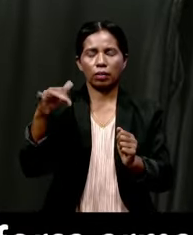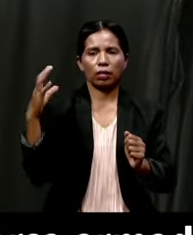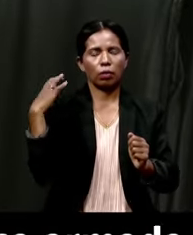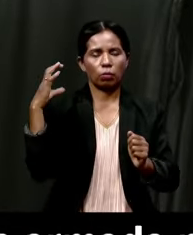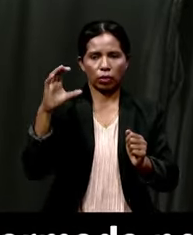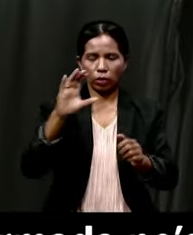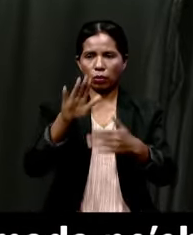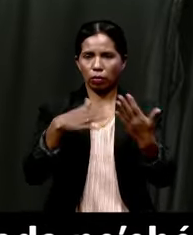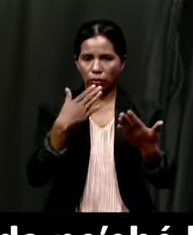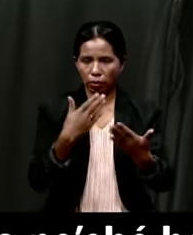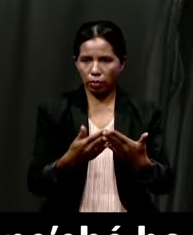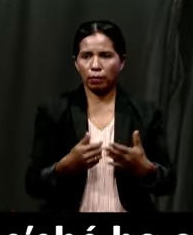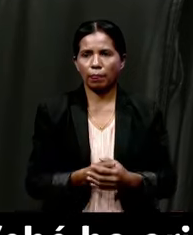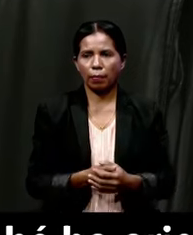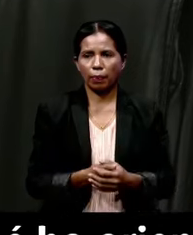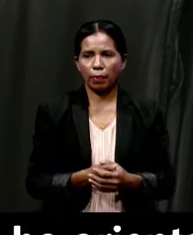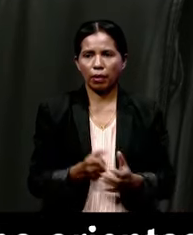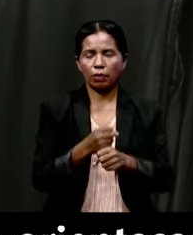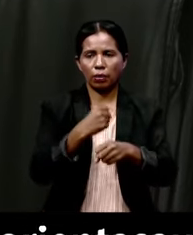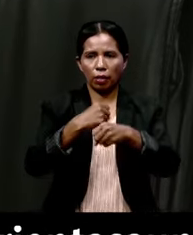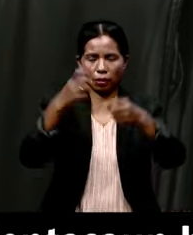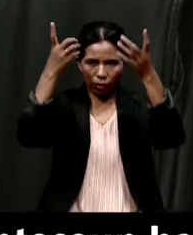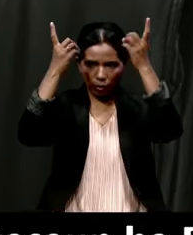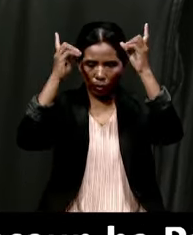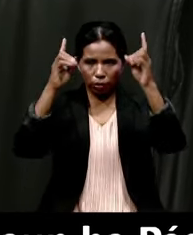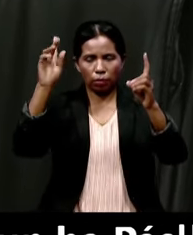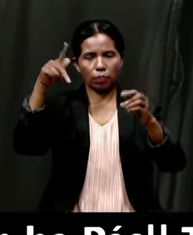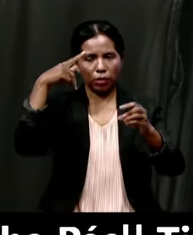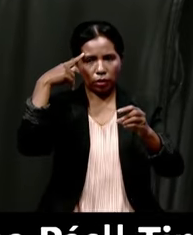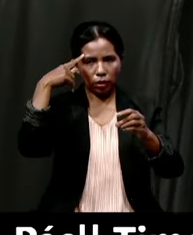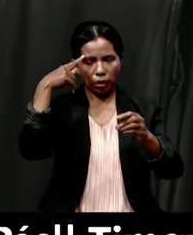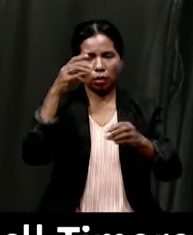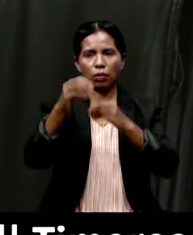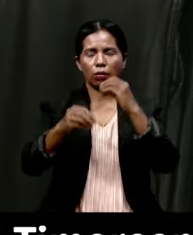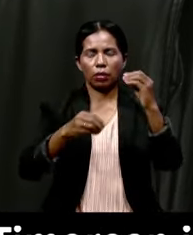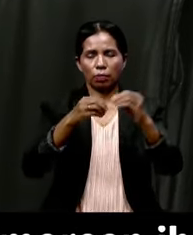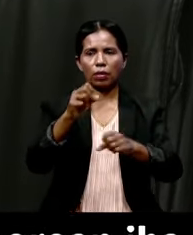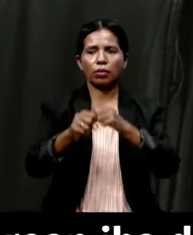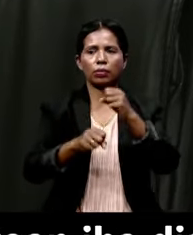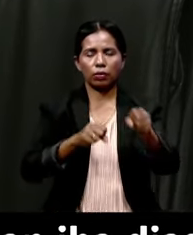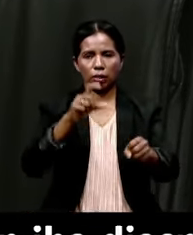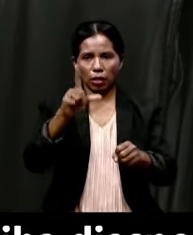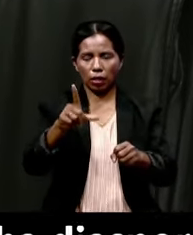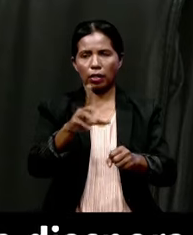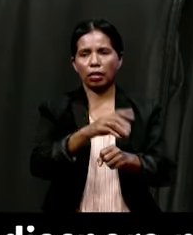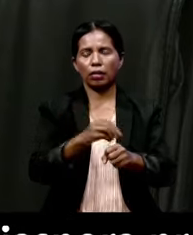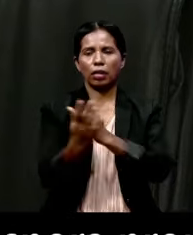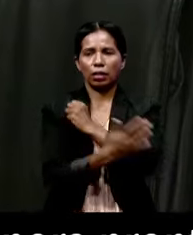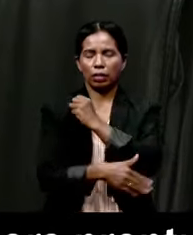toma, a tomar decisão política para assunto social e a